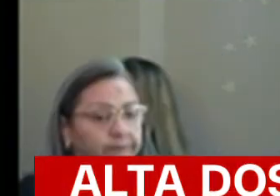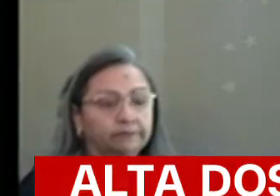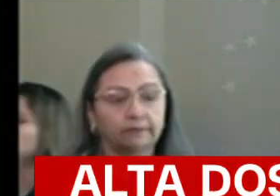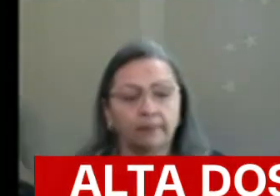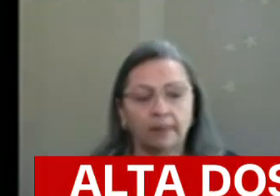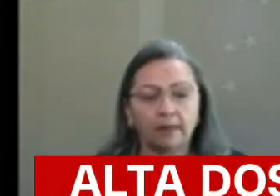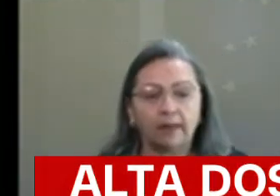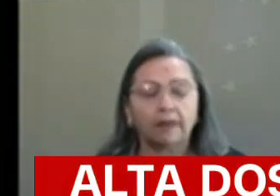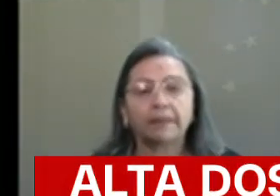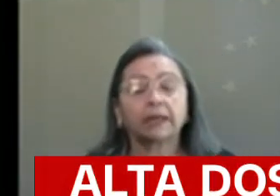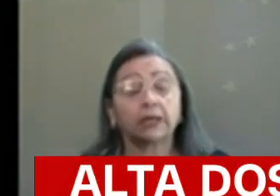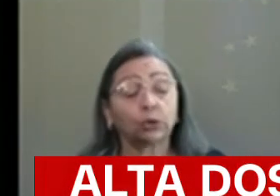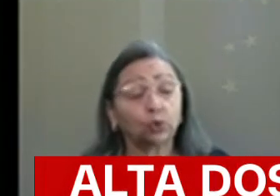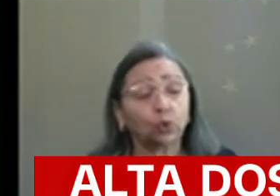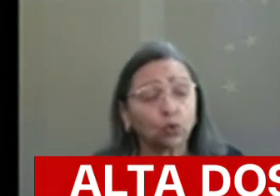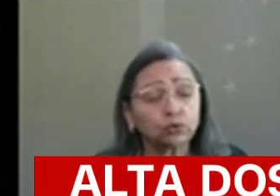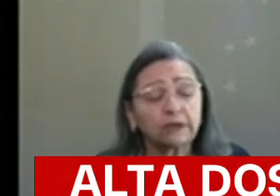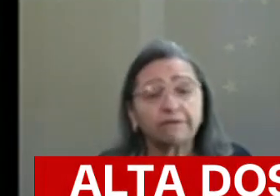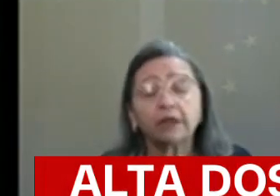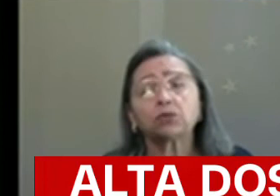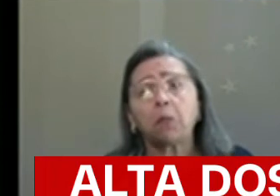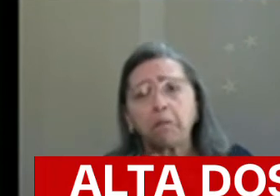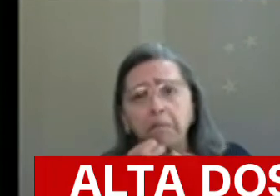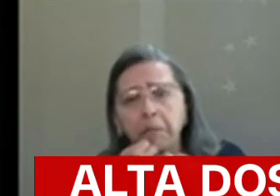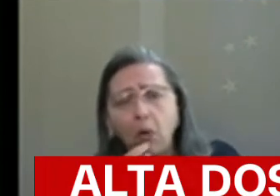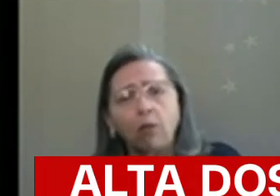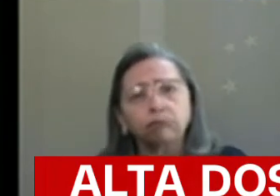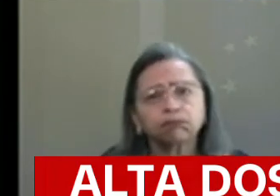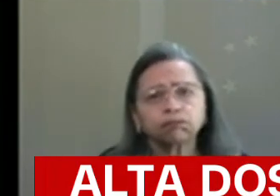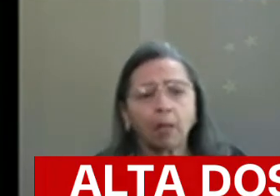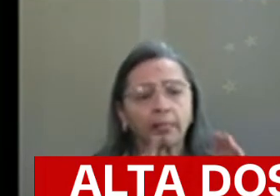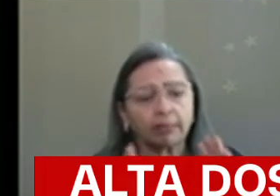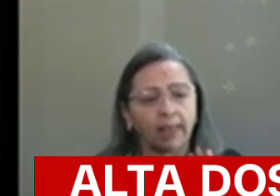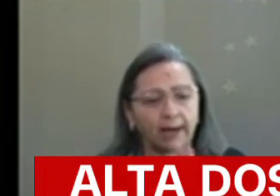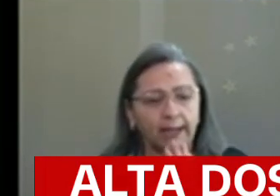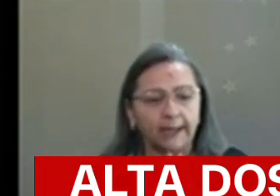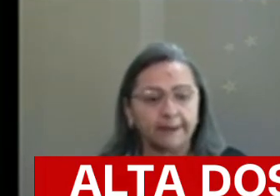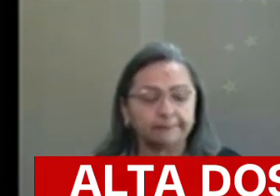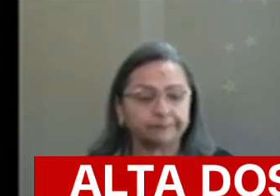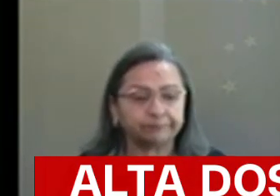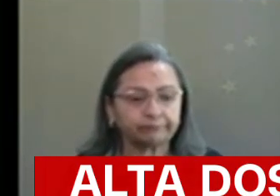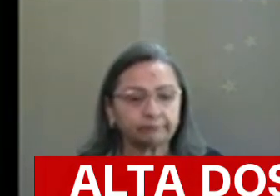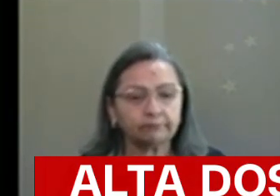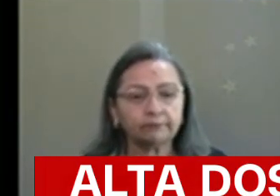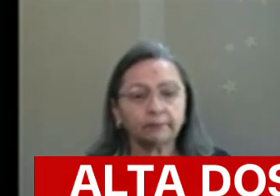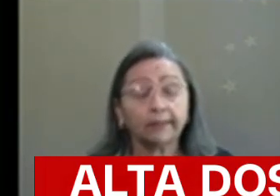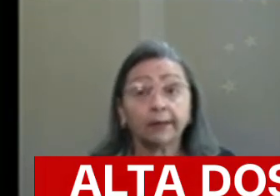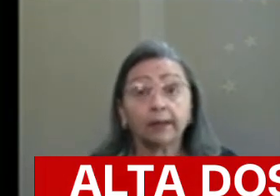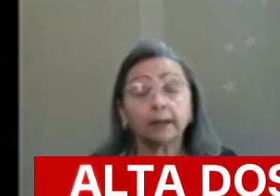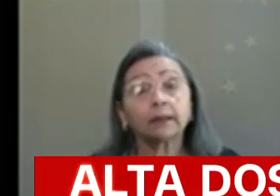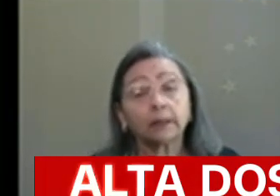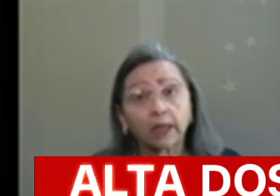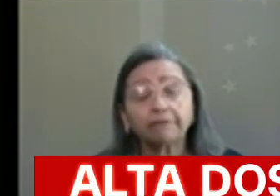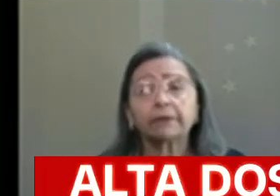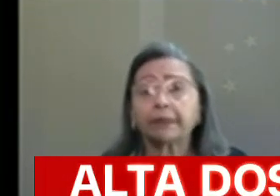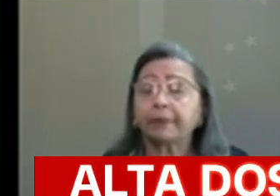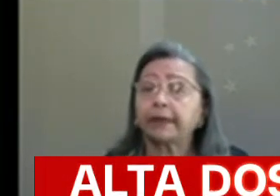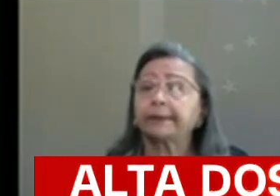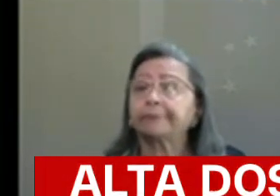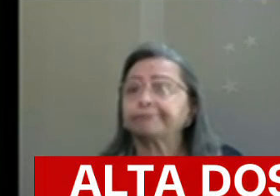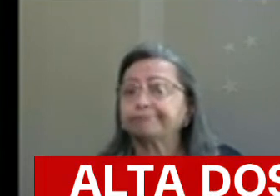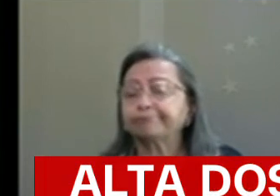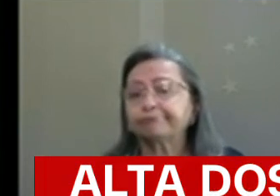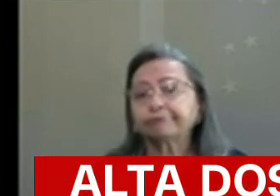lei se façam sentir nas contas públicas. Consideramos, ademais, que houve omissão do